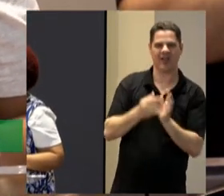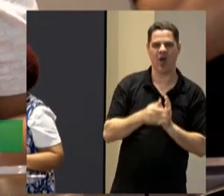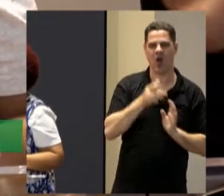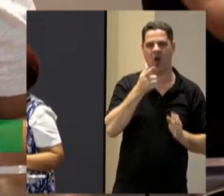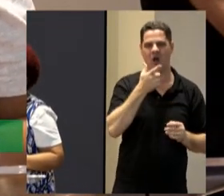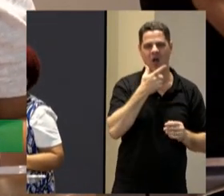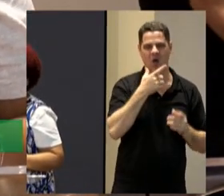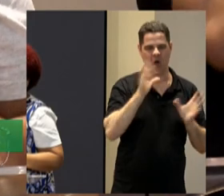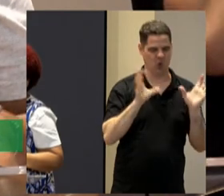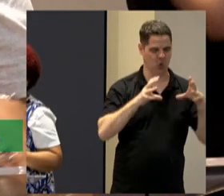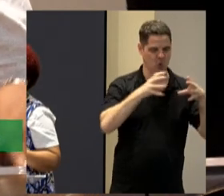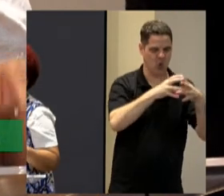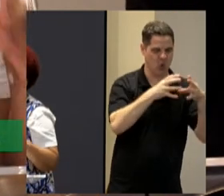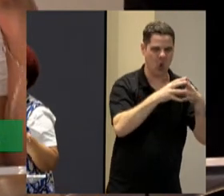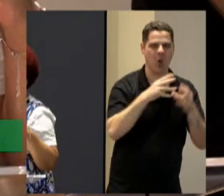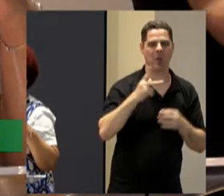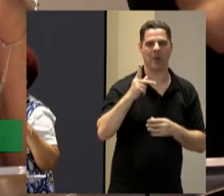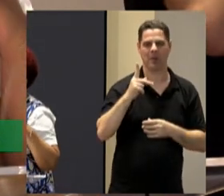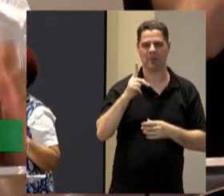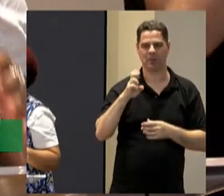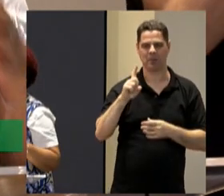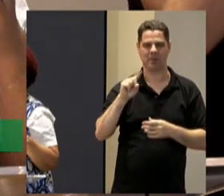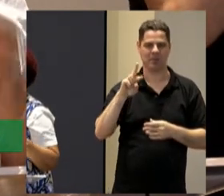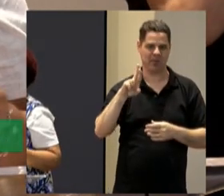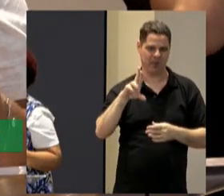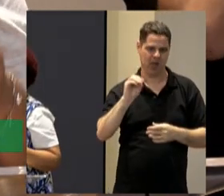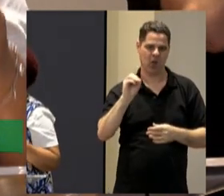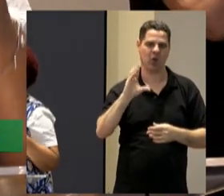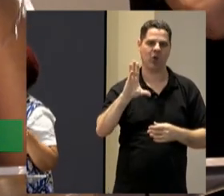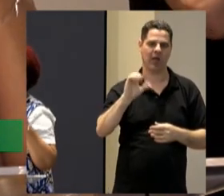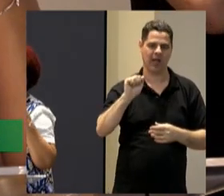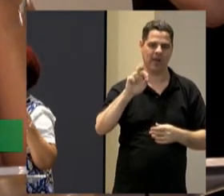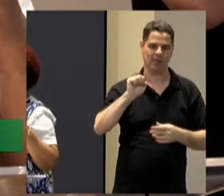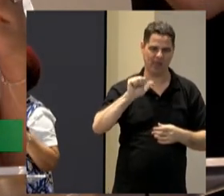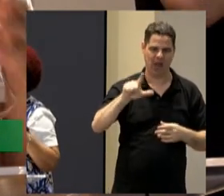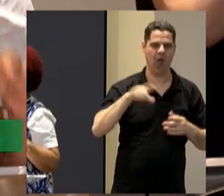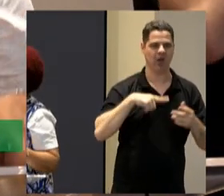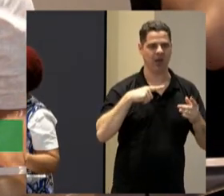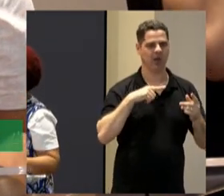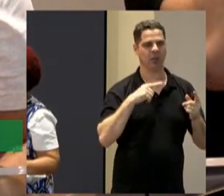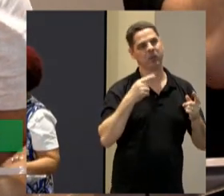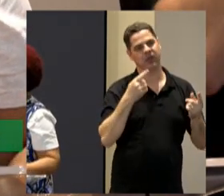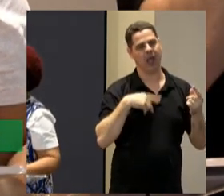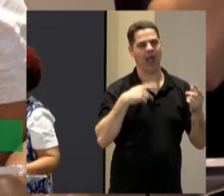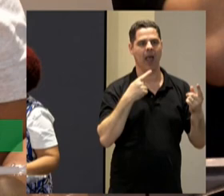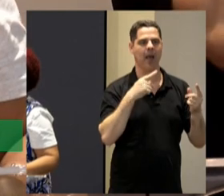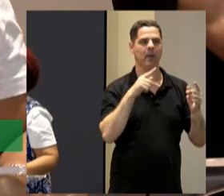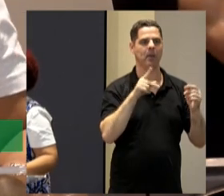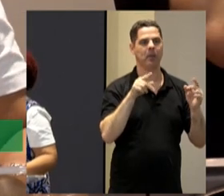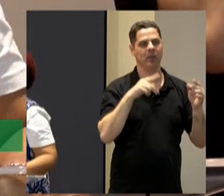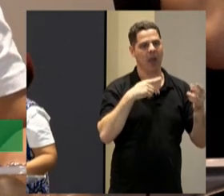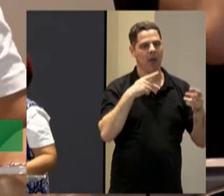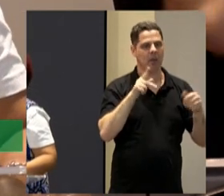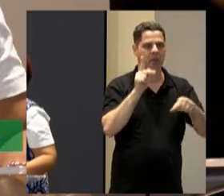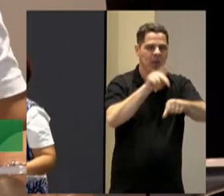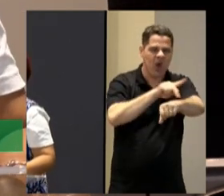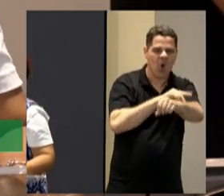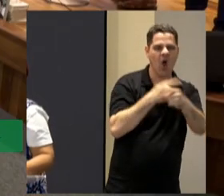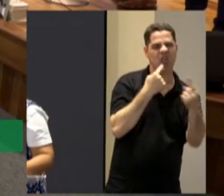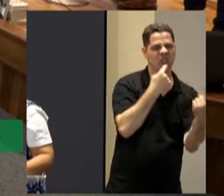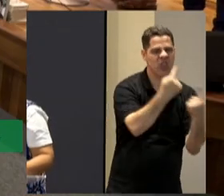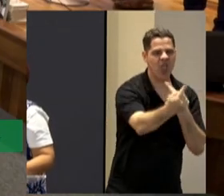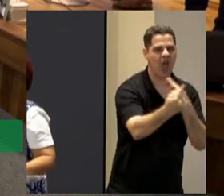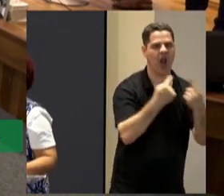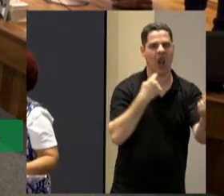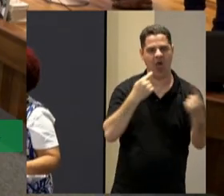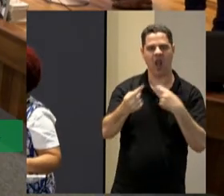e a equipe dirigiam uma perspectiva pedagógica extremamente dialógica. Eu me lembro muito